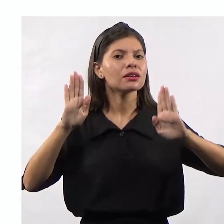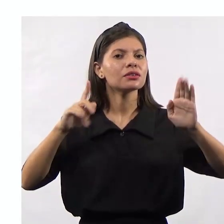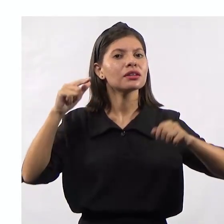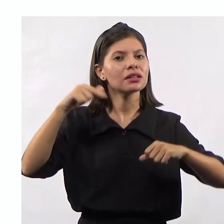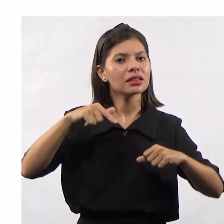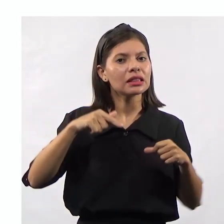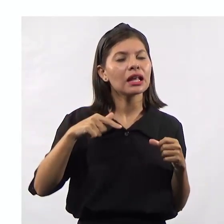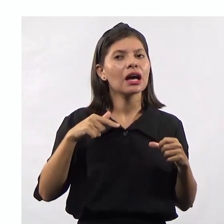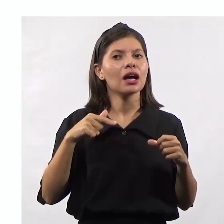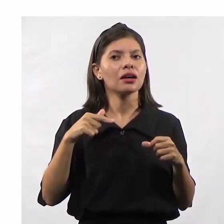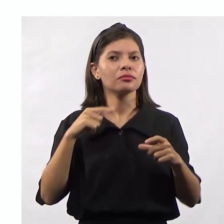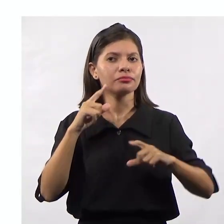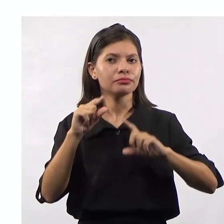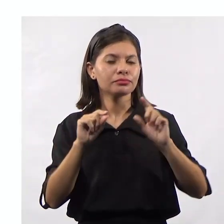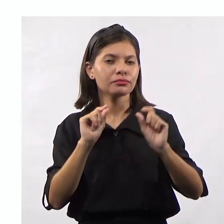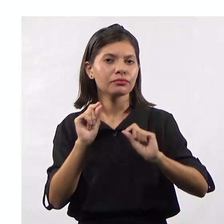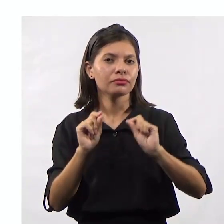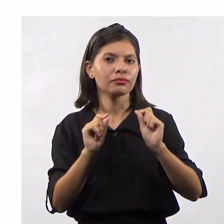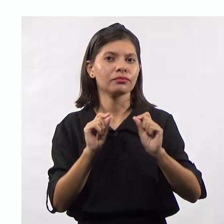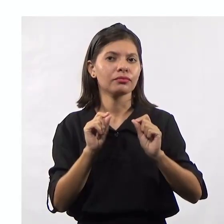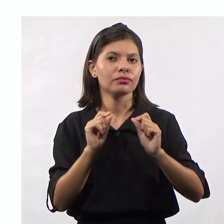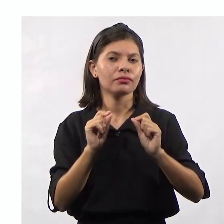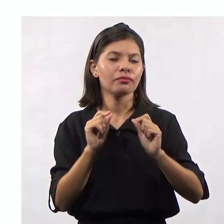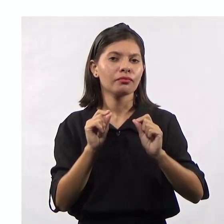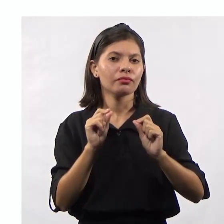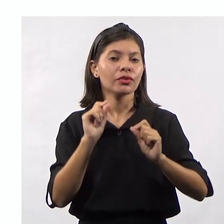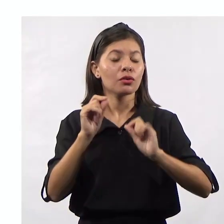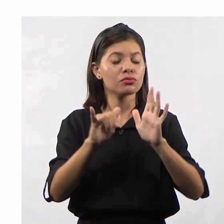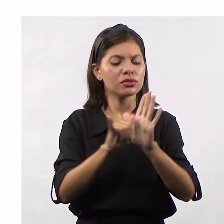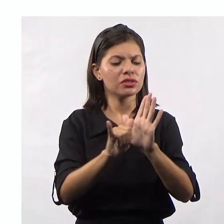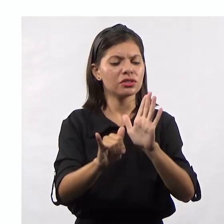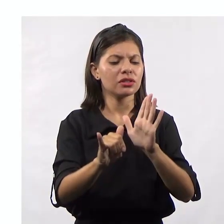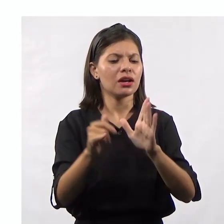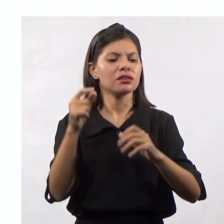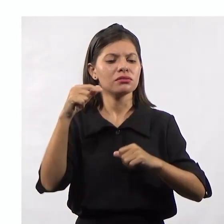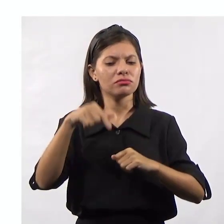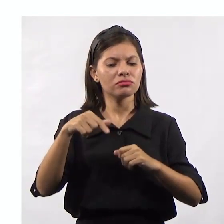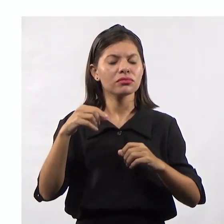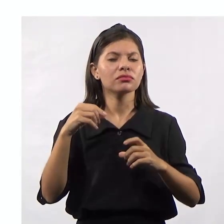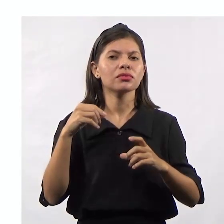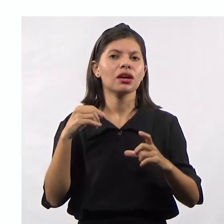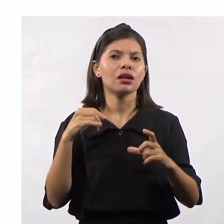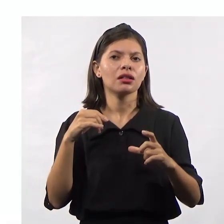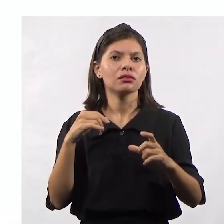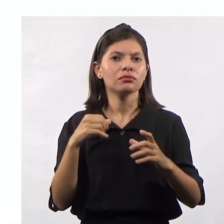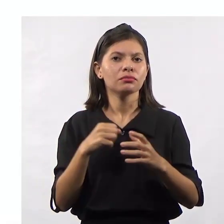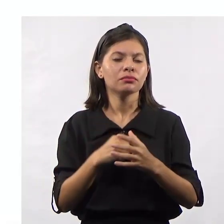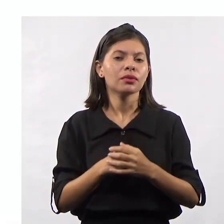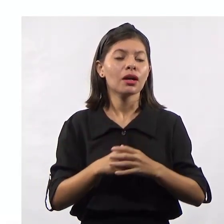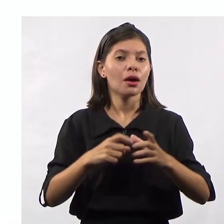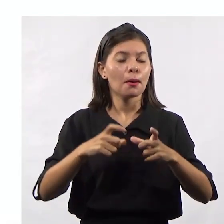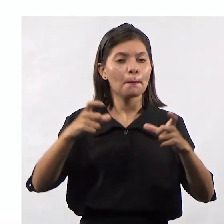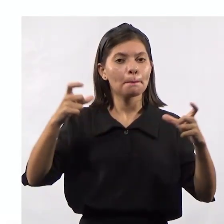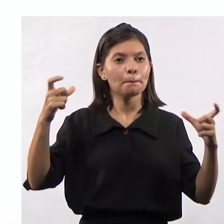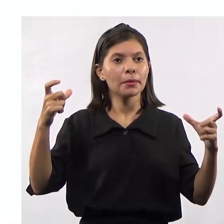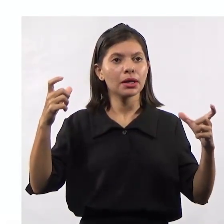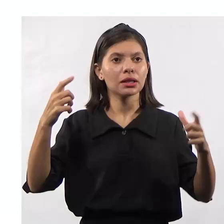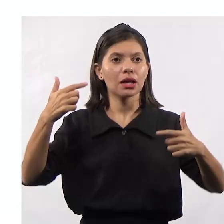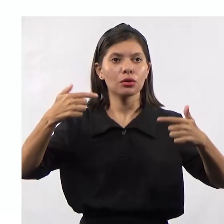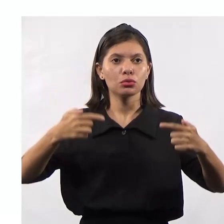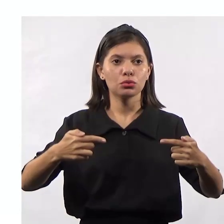portal nacional de contratação pública, inclusive os editais. Isso aumenta, inclusive,